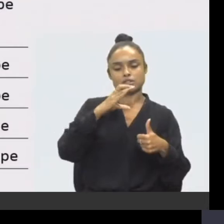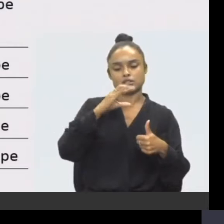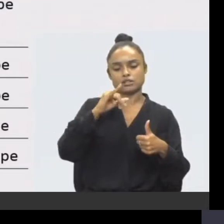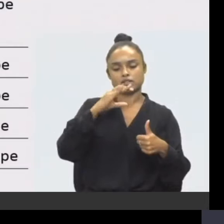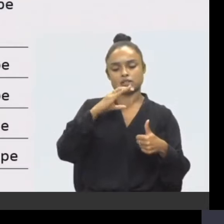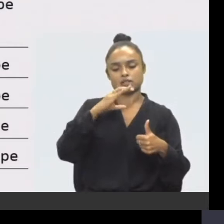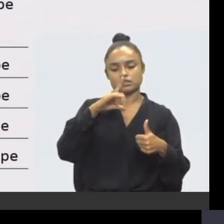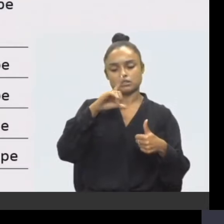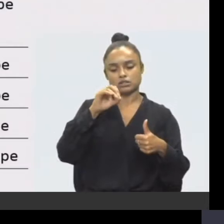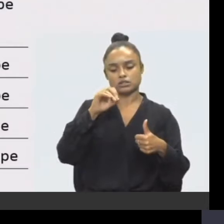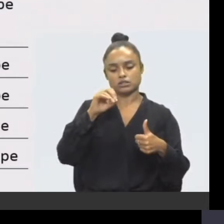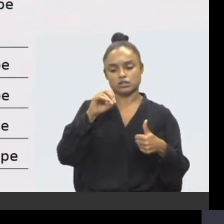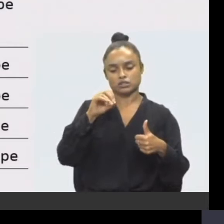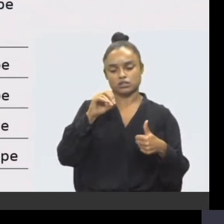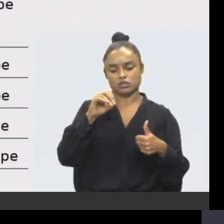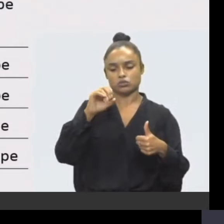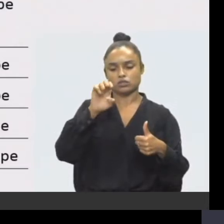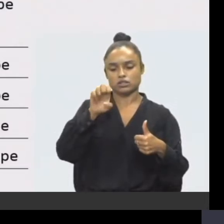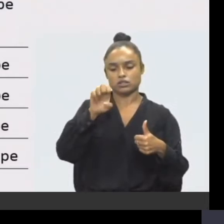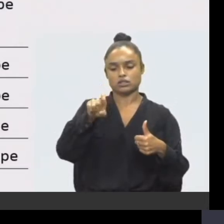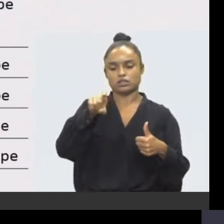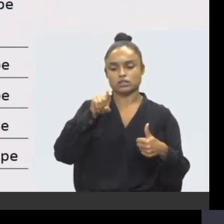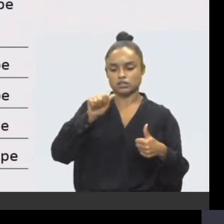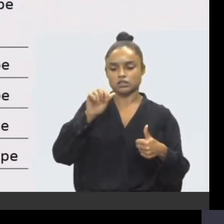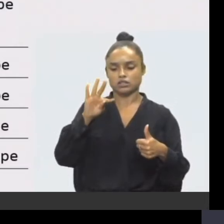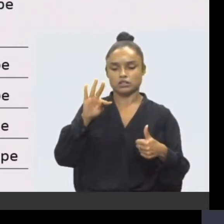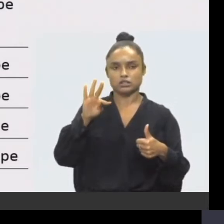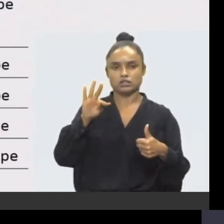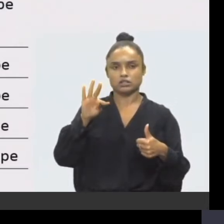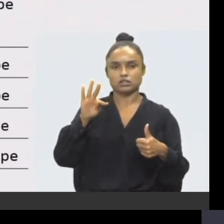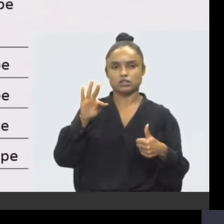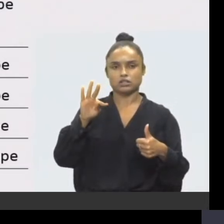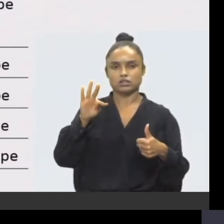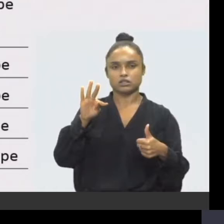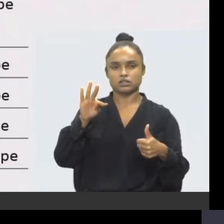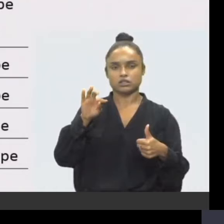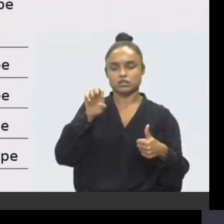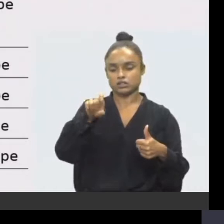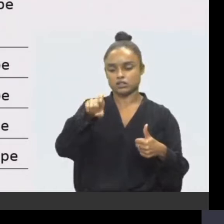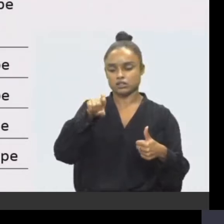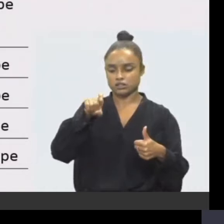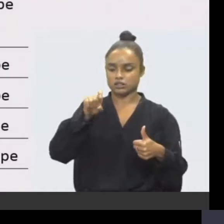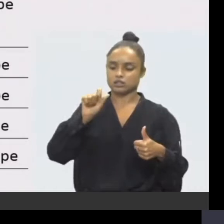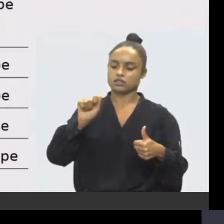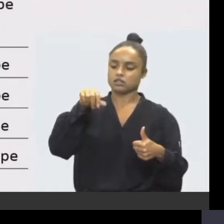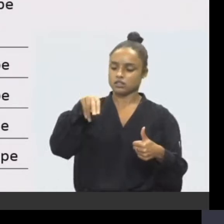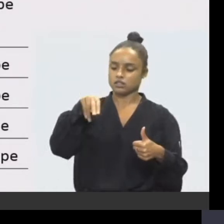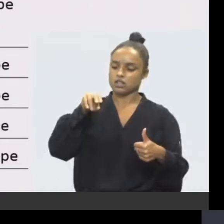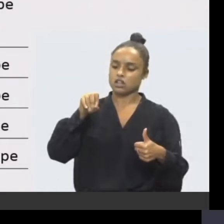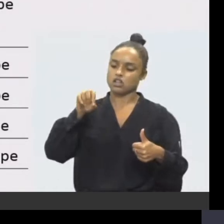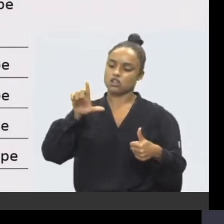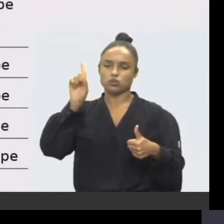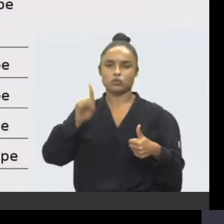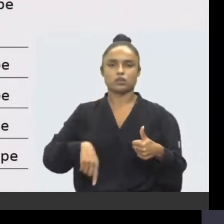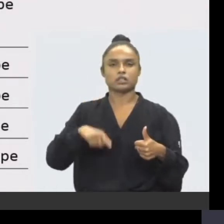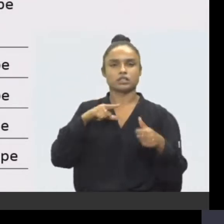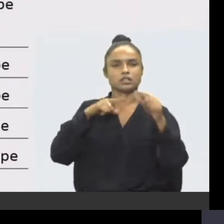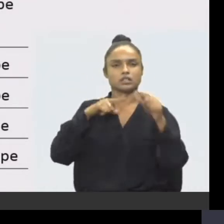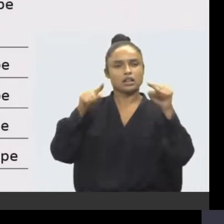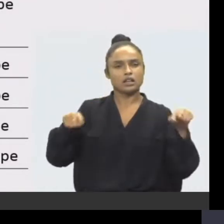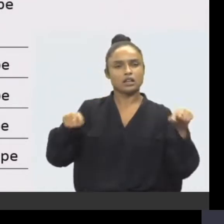ciclohexanol. Então, o ciclohexanol é um álcool de cadeia fechada e que